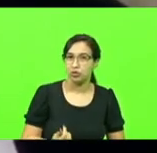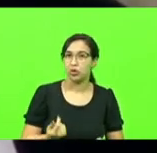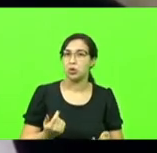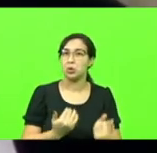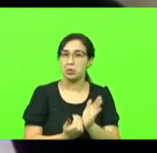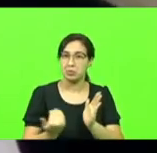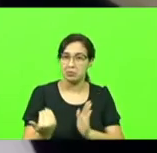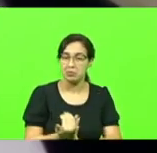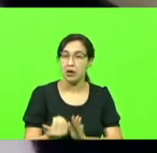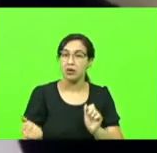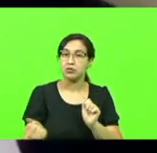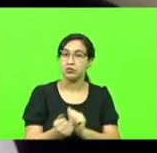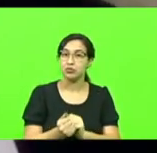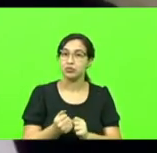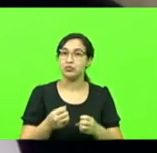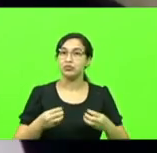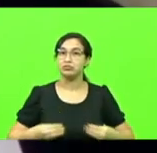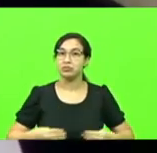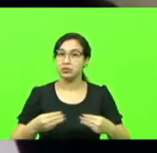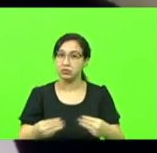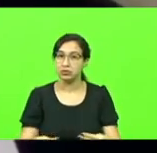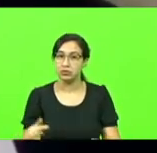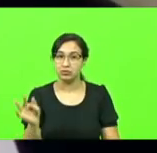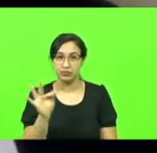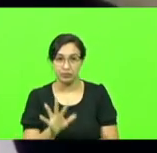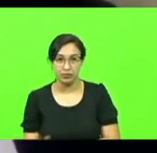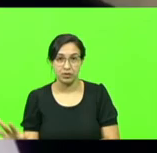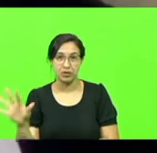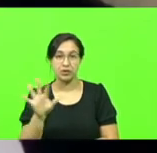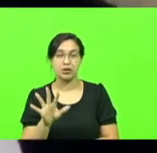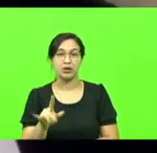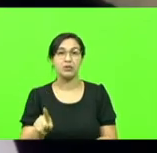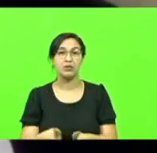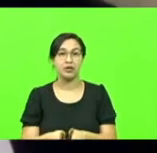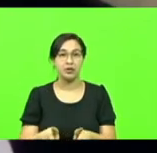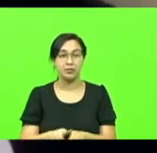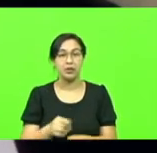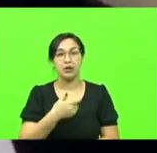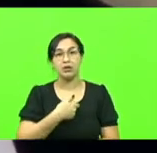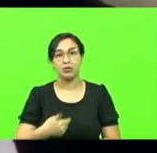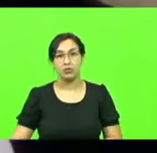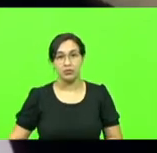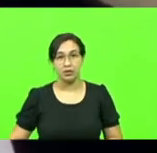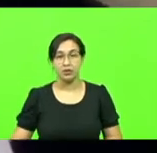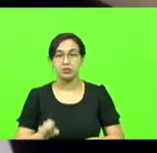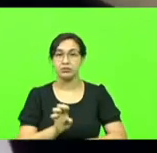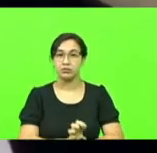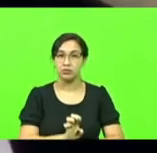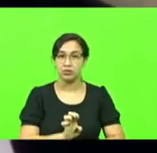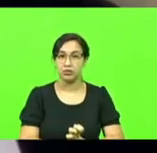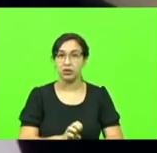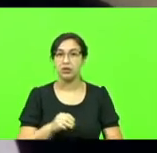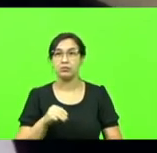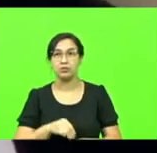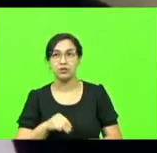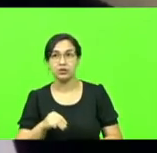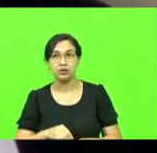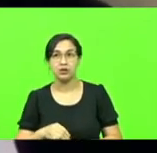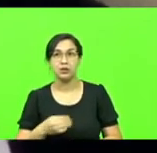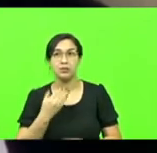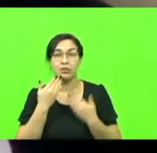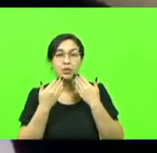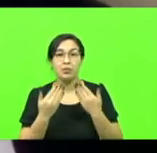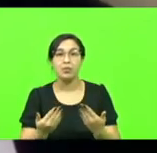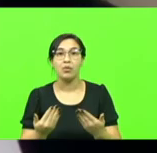Ministério Federal, né? Ou com o governo do Estado, ou com os municípios, mostrar a importância e que, se as